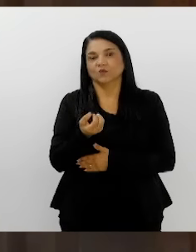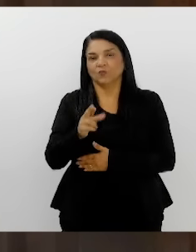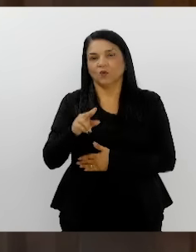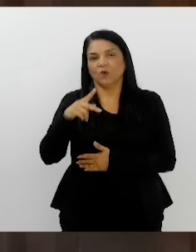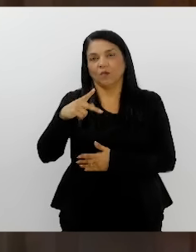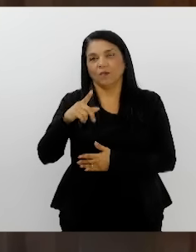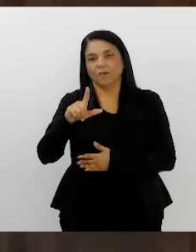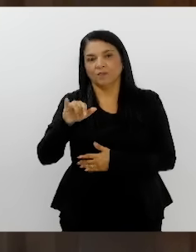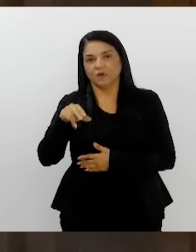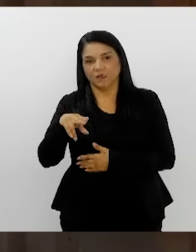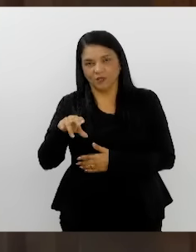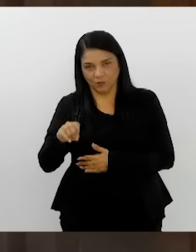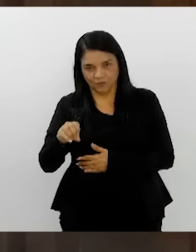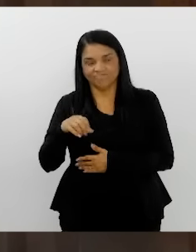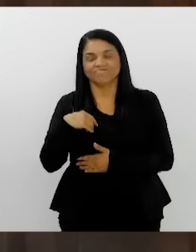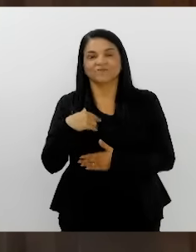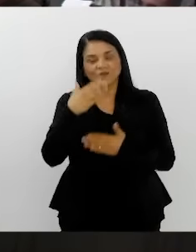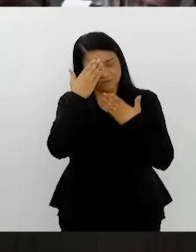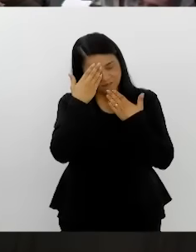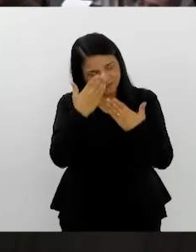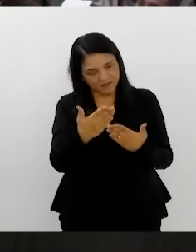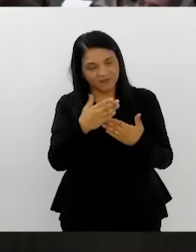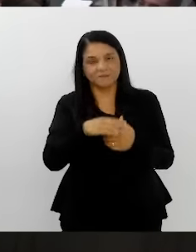Assembleia Legislativa. Muito obrigado.